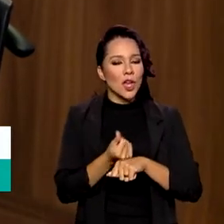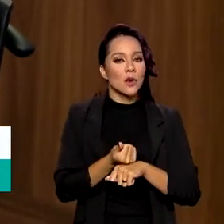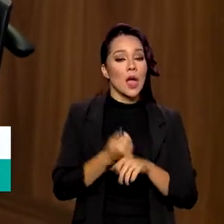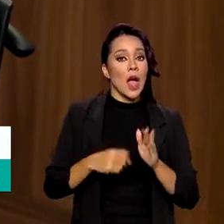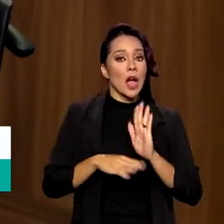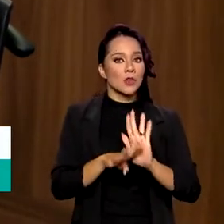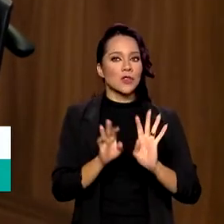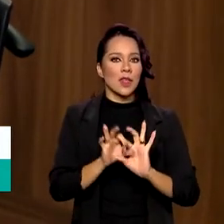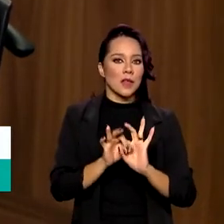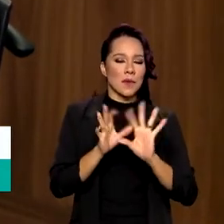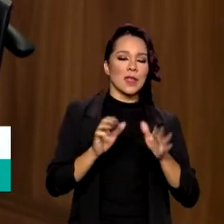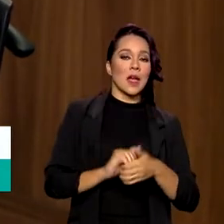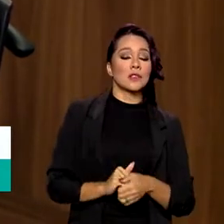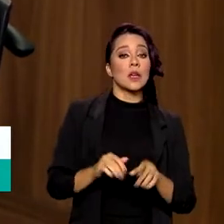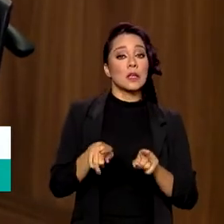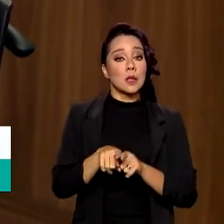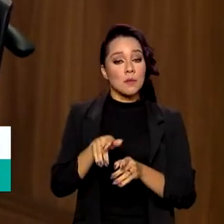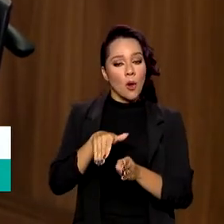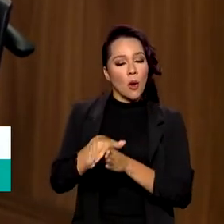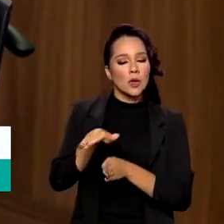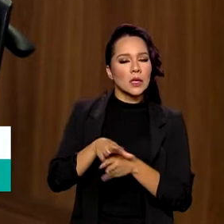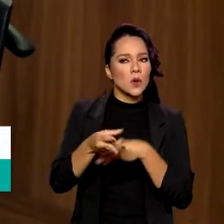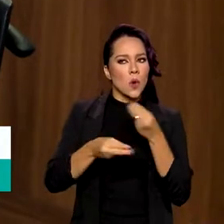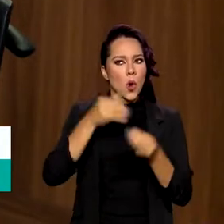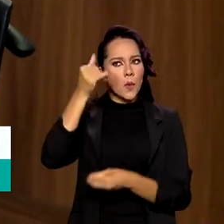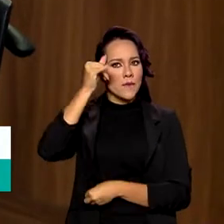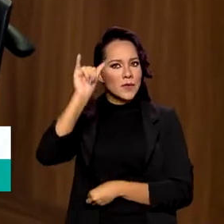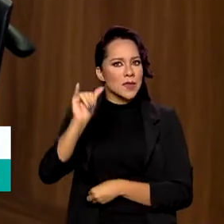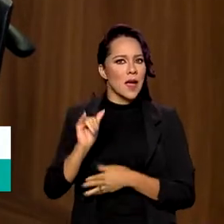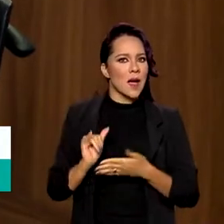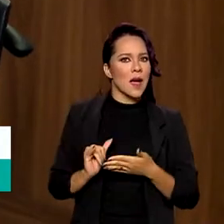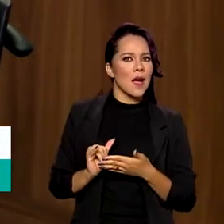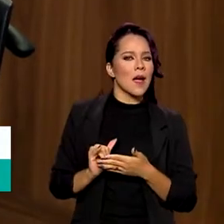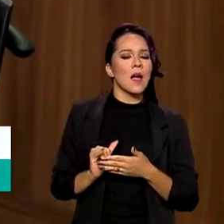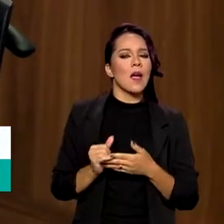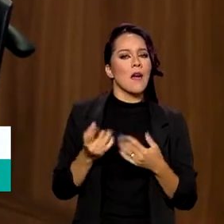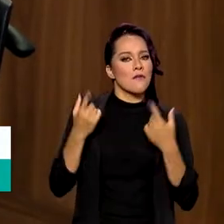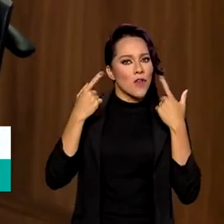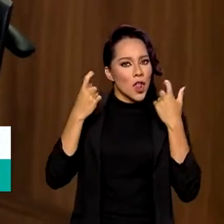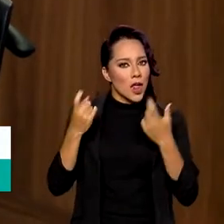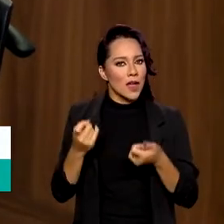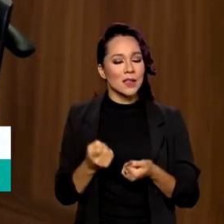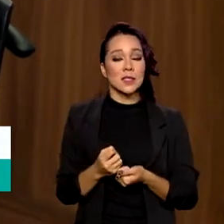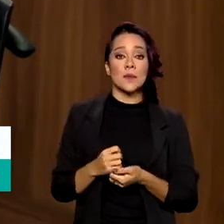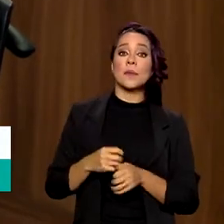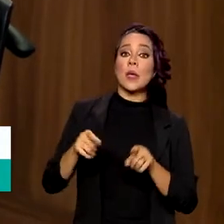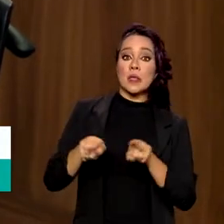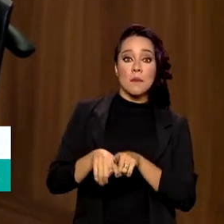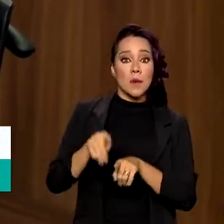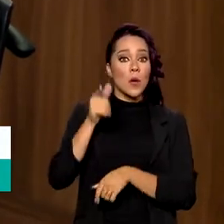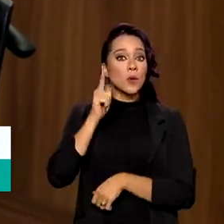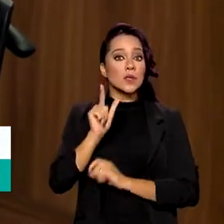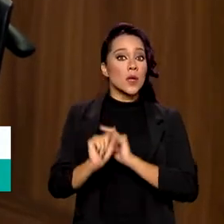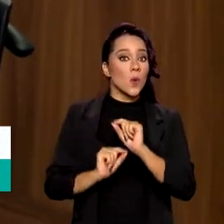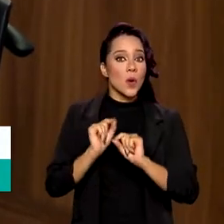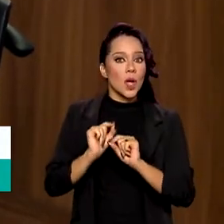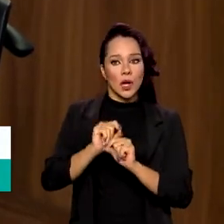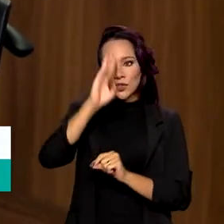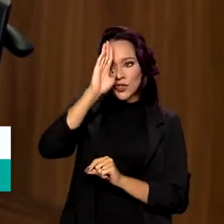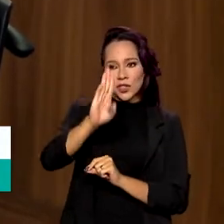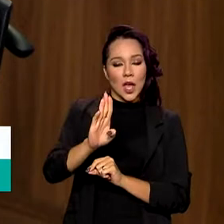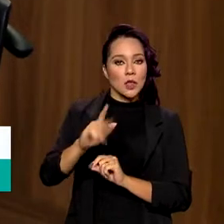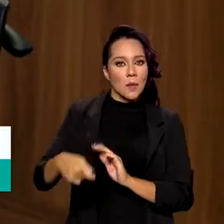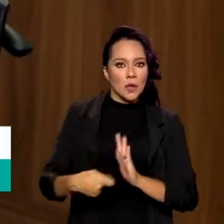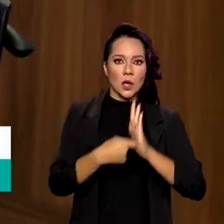ela tem também orientações sobre prevenção contra violência ali dentro ela já consegue e direto